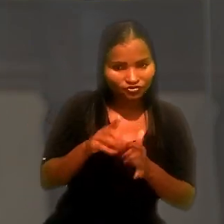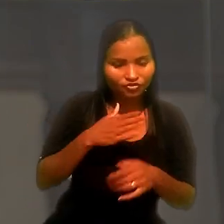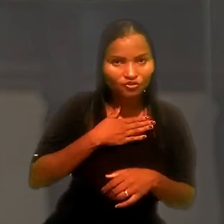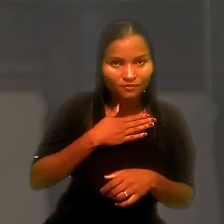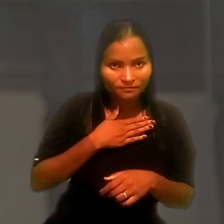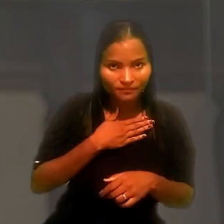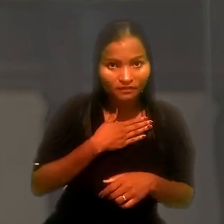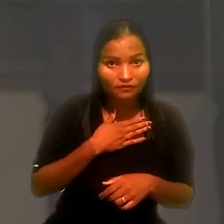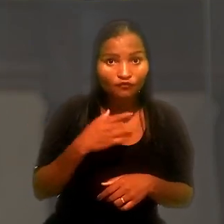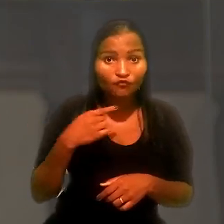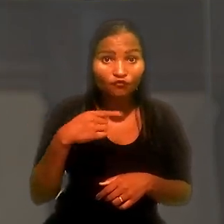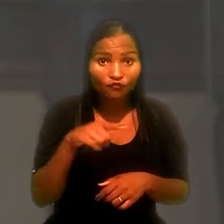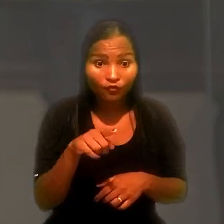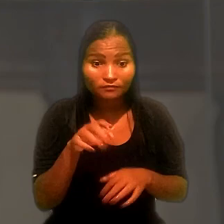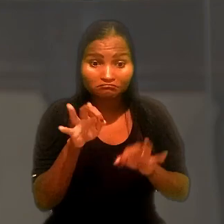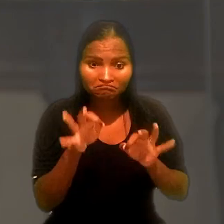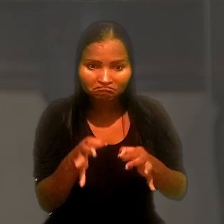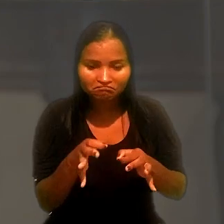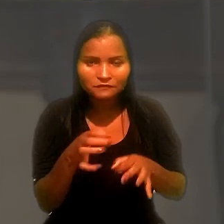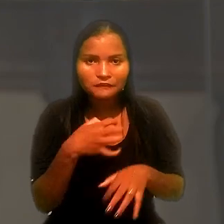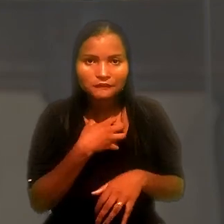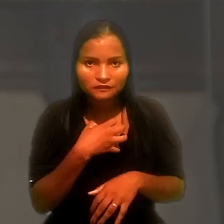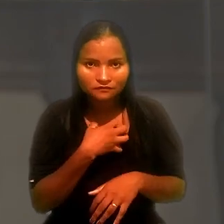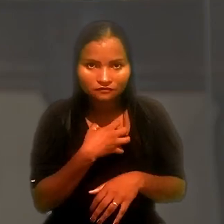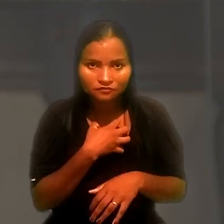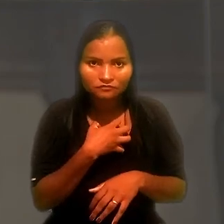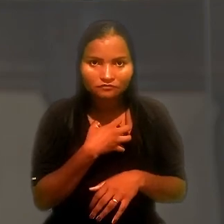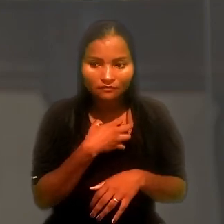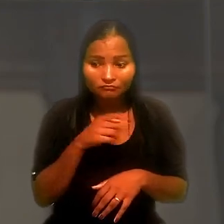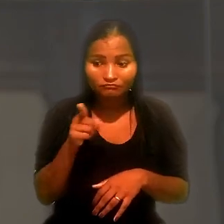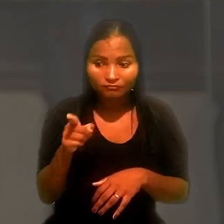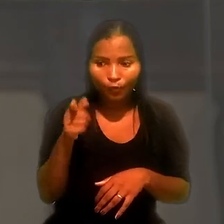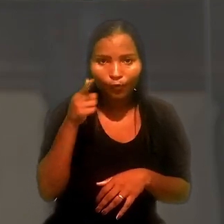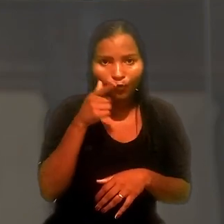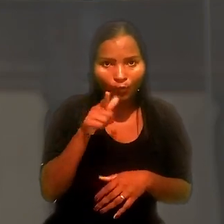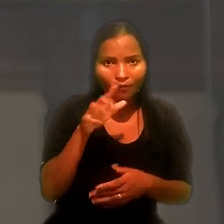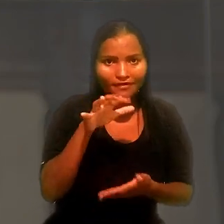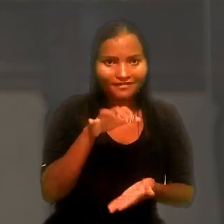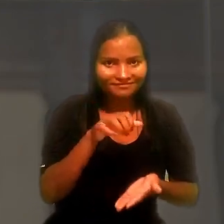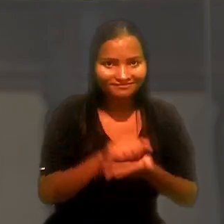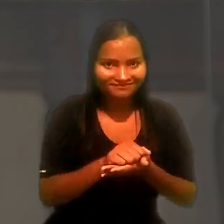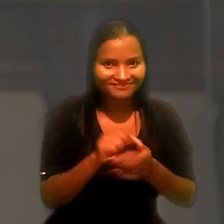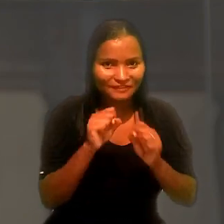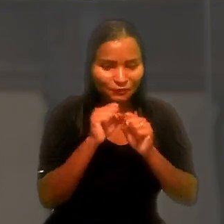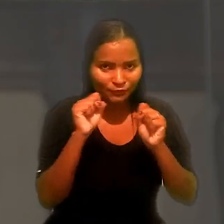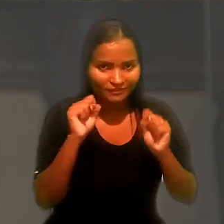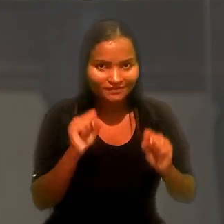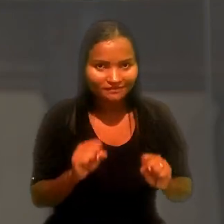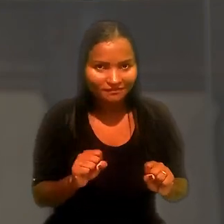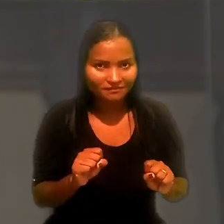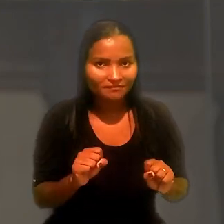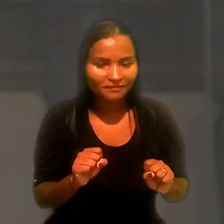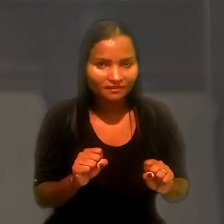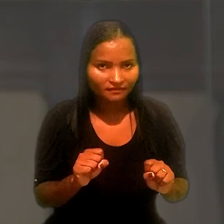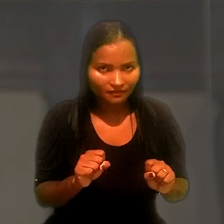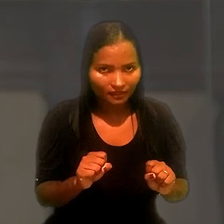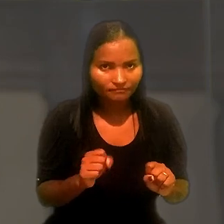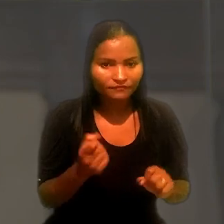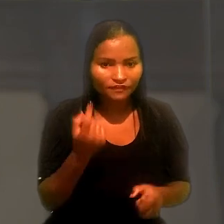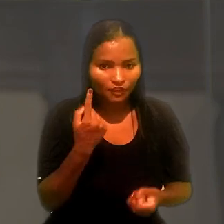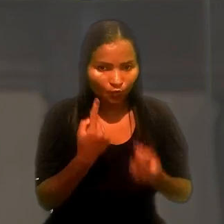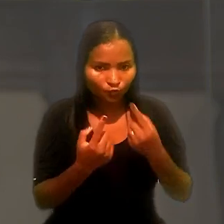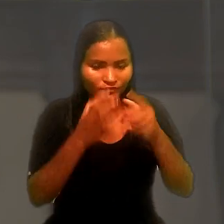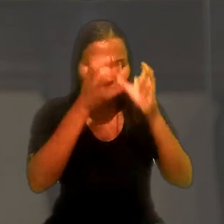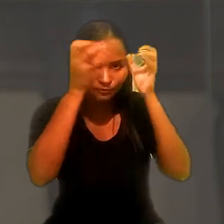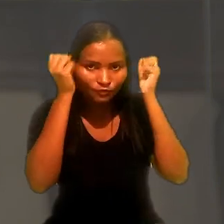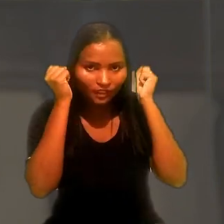antecedeu, foi exatamente nesse sentido. E ele chegou a implantar em